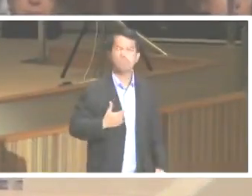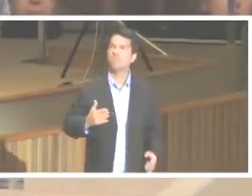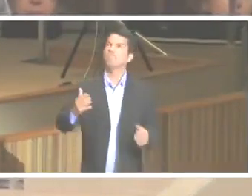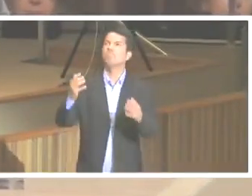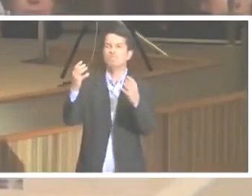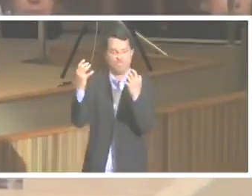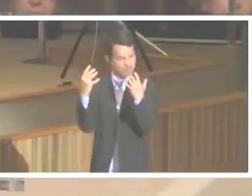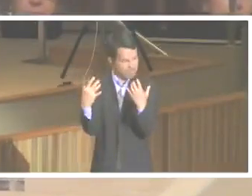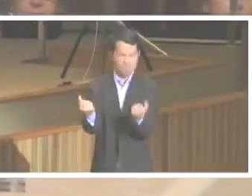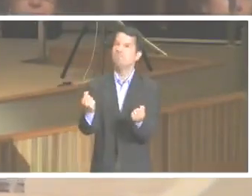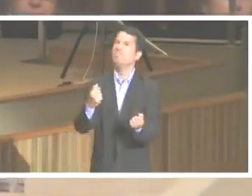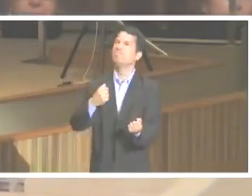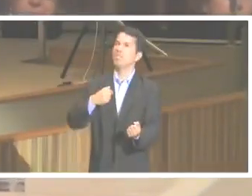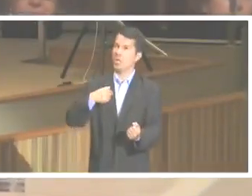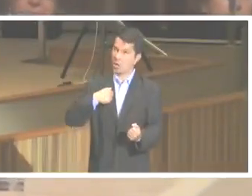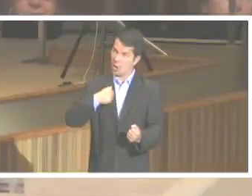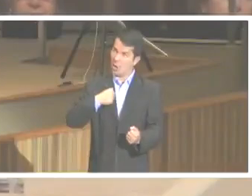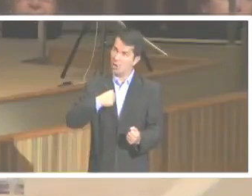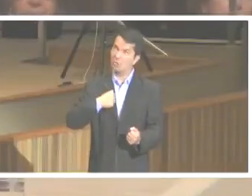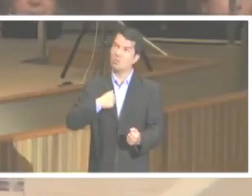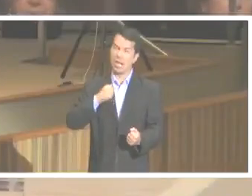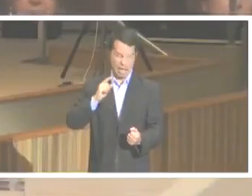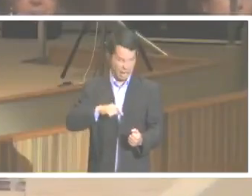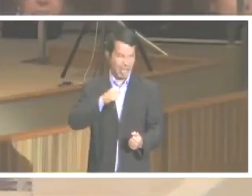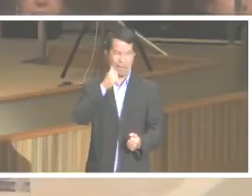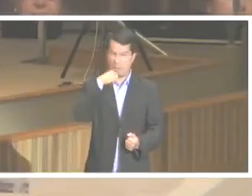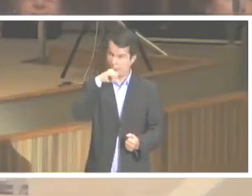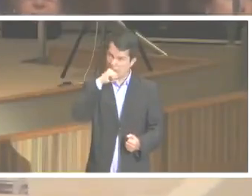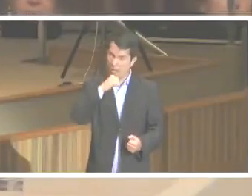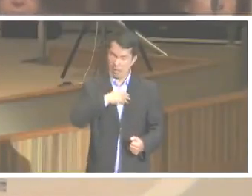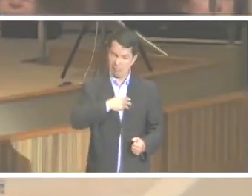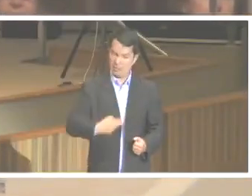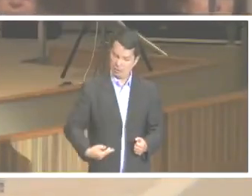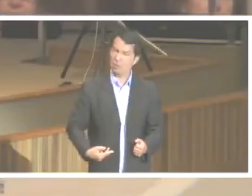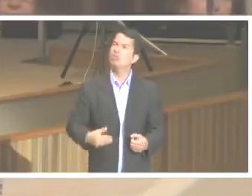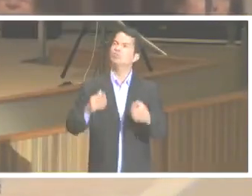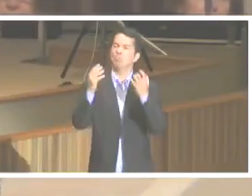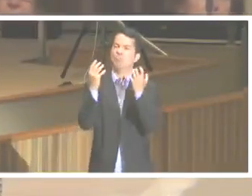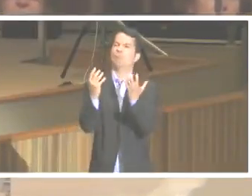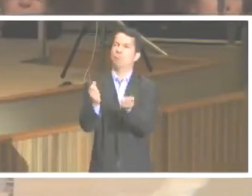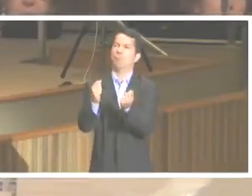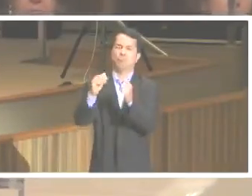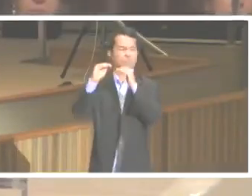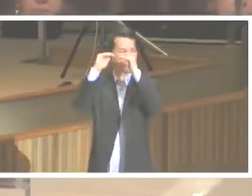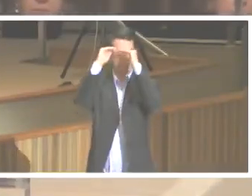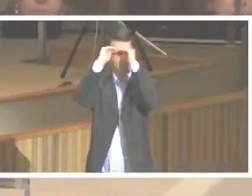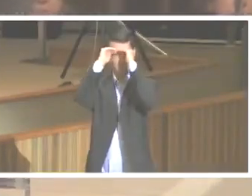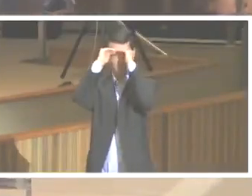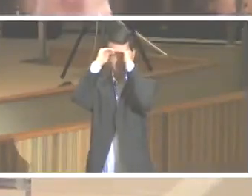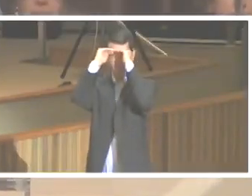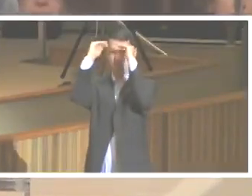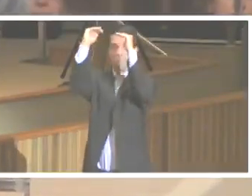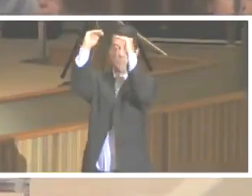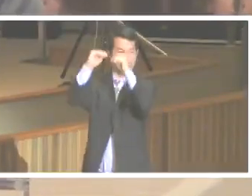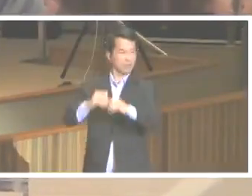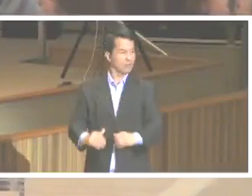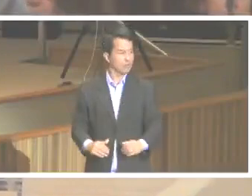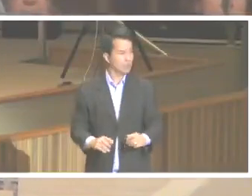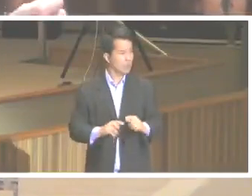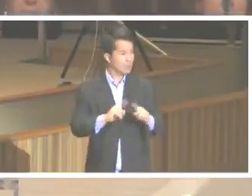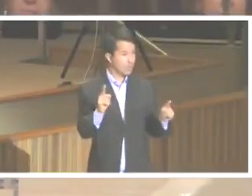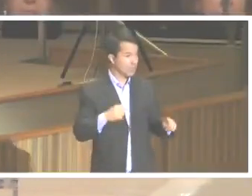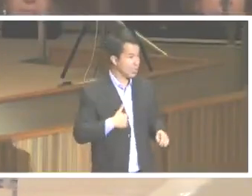todos os detalhes da missão que deus lhe dáva nem exatamente quem seria o seu filho